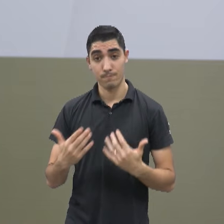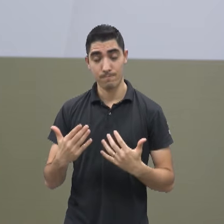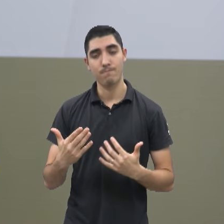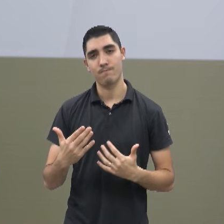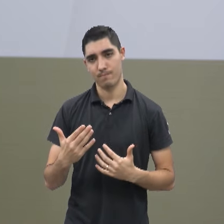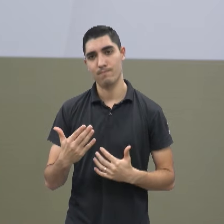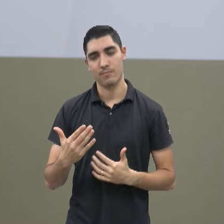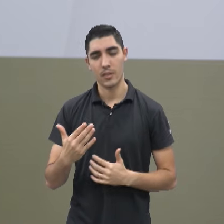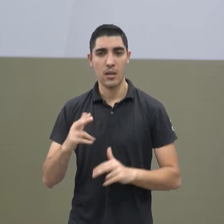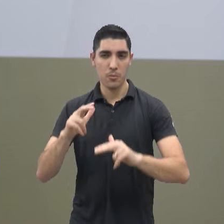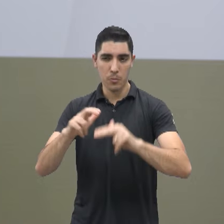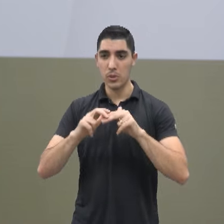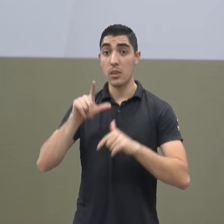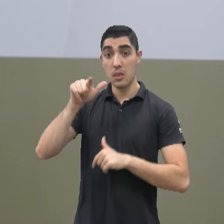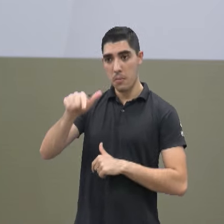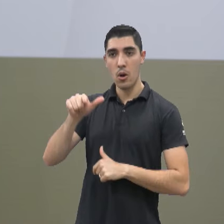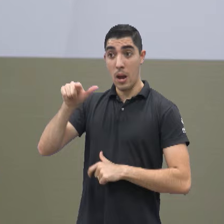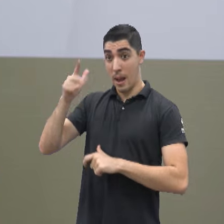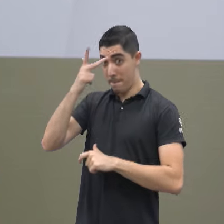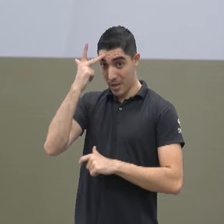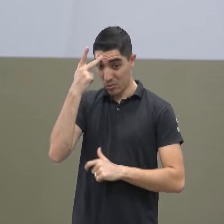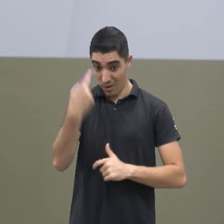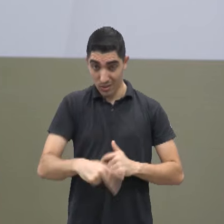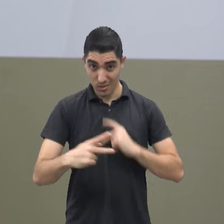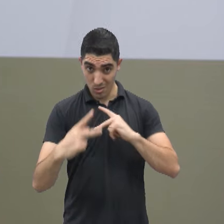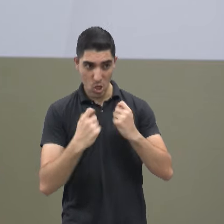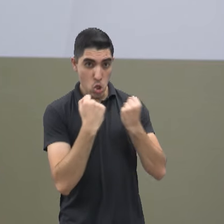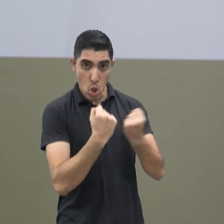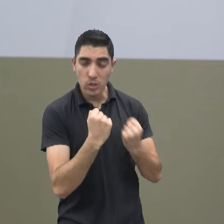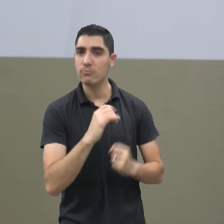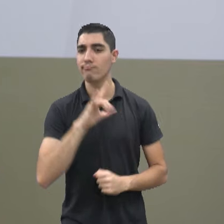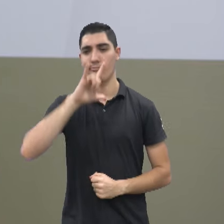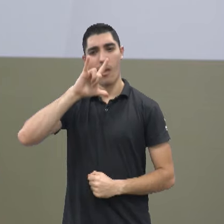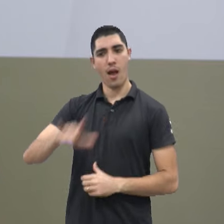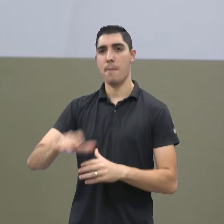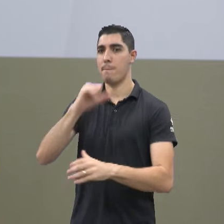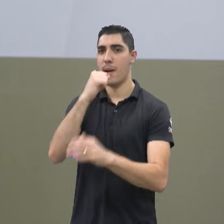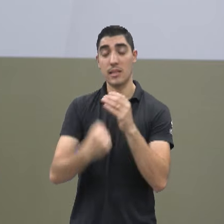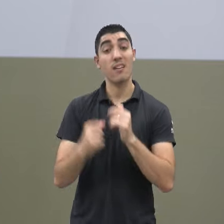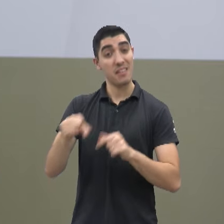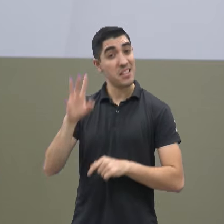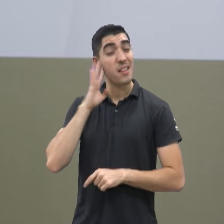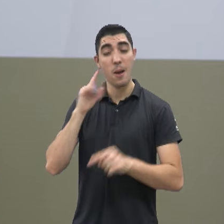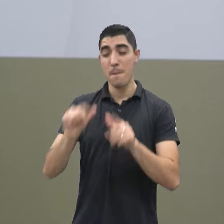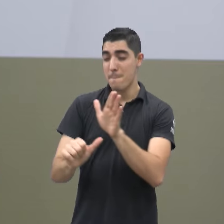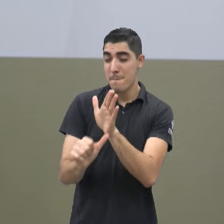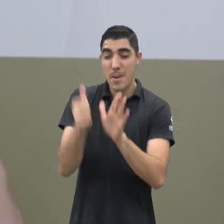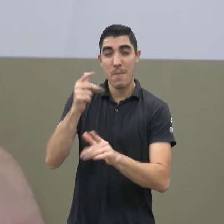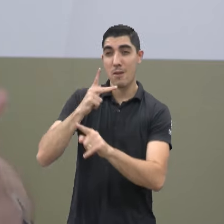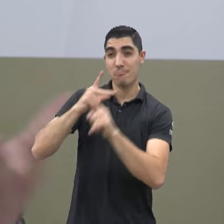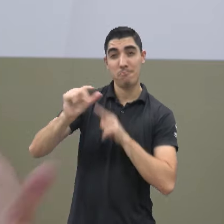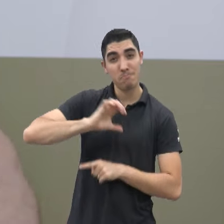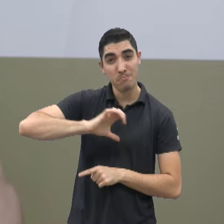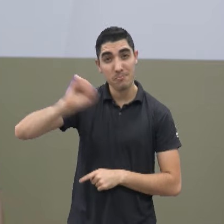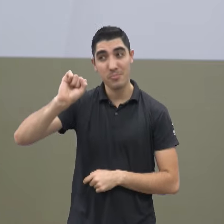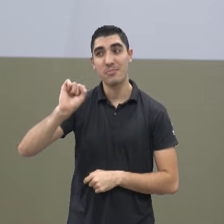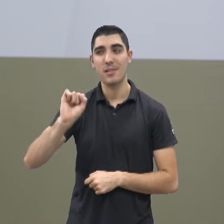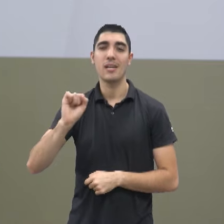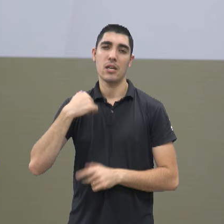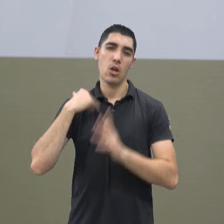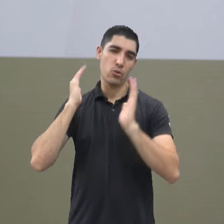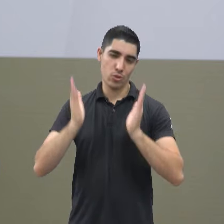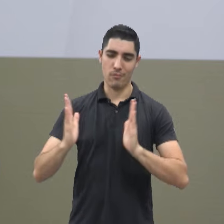o amor de São José pelo basquete aí. E foi muito legal esse primeiro título, né? Quem sabe pode ser paulistano de novo. Eu fui técnico 3 temporadas